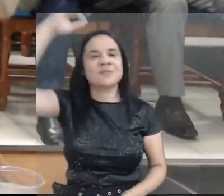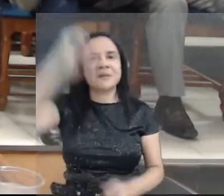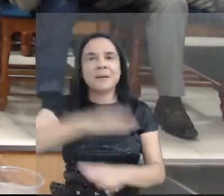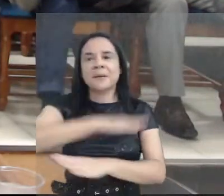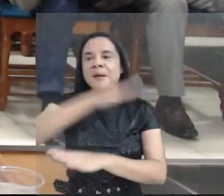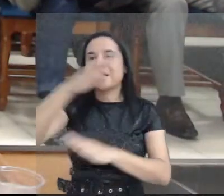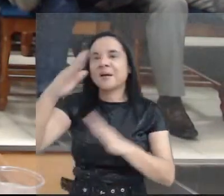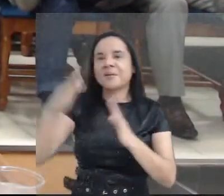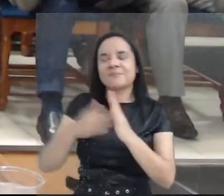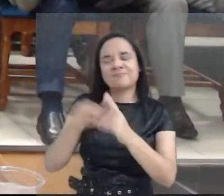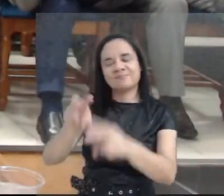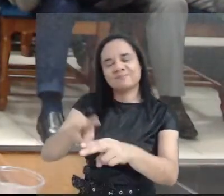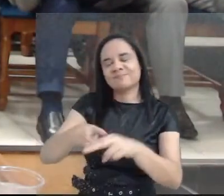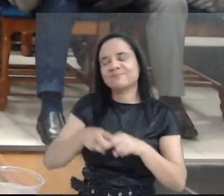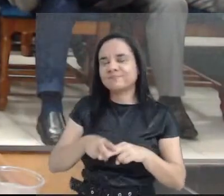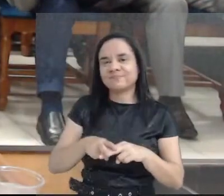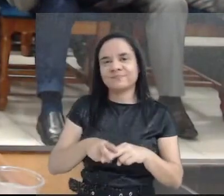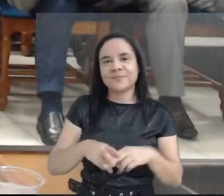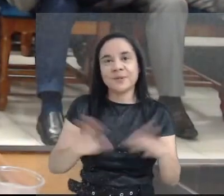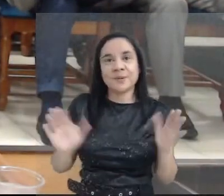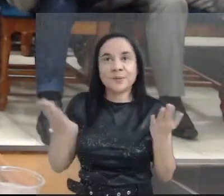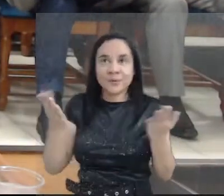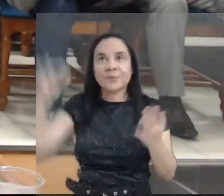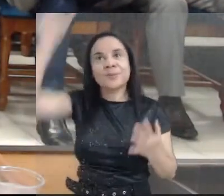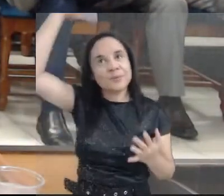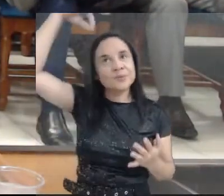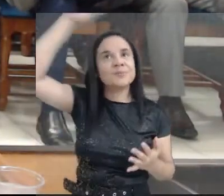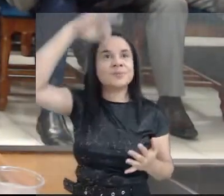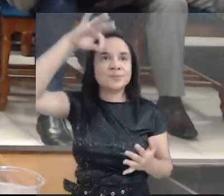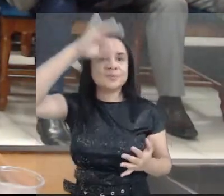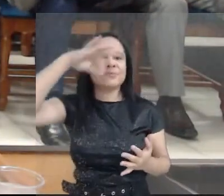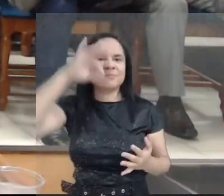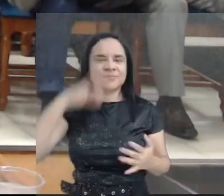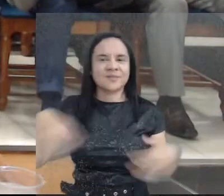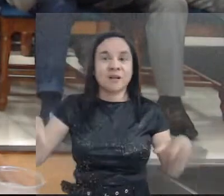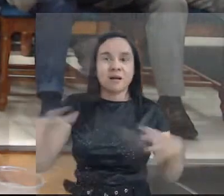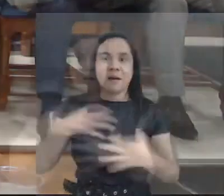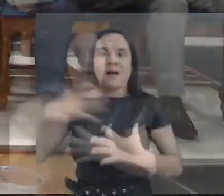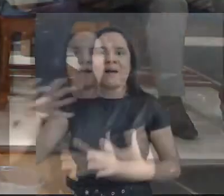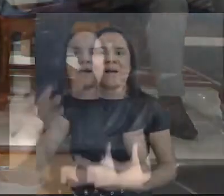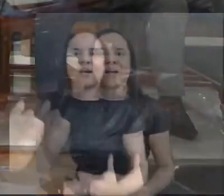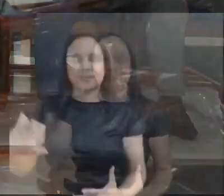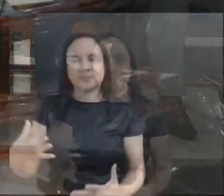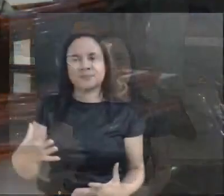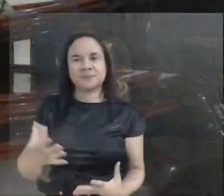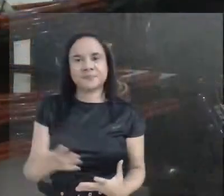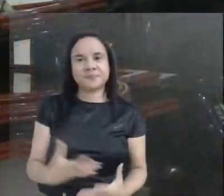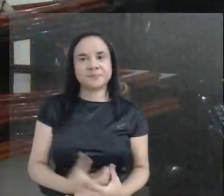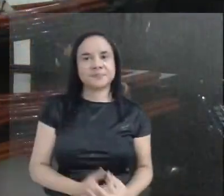Então, quando o espírito desce, impactou.